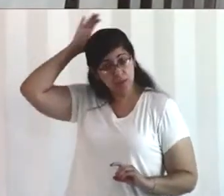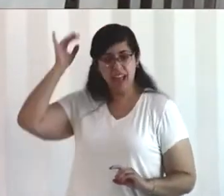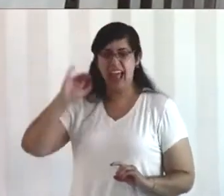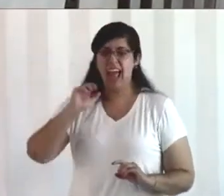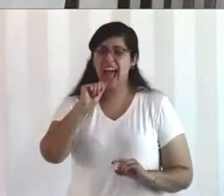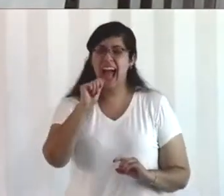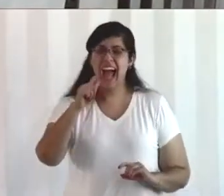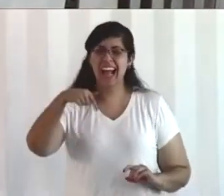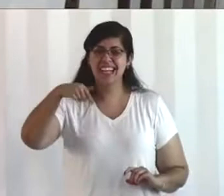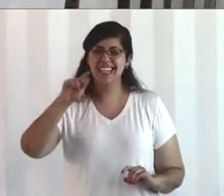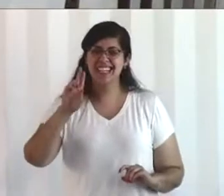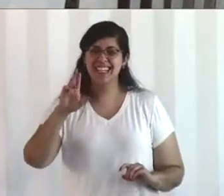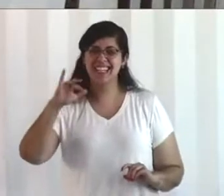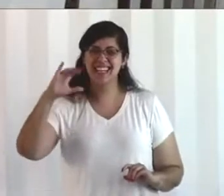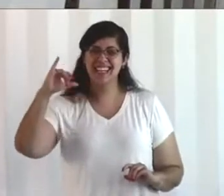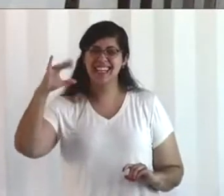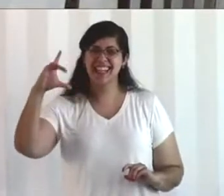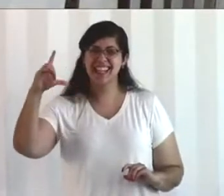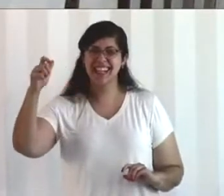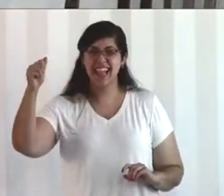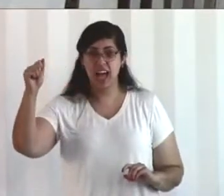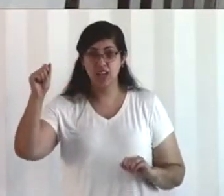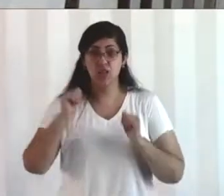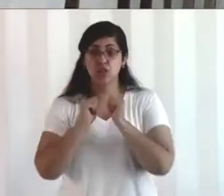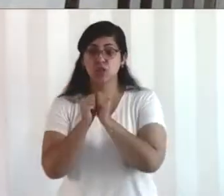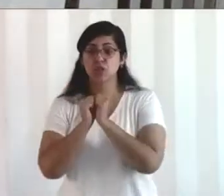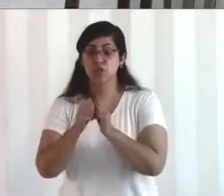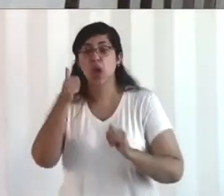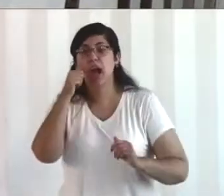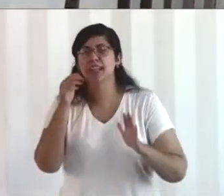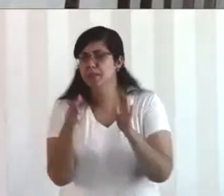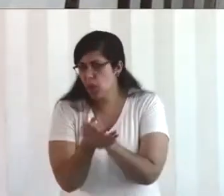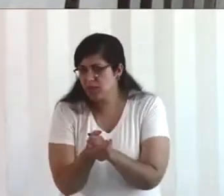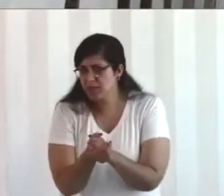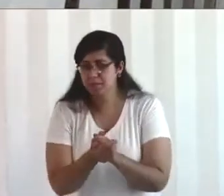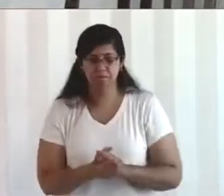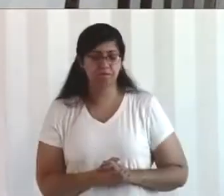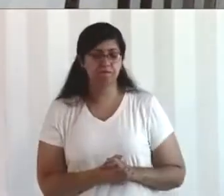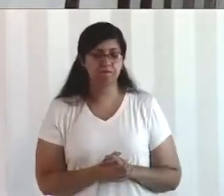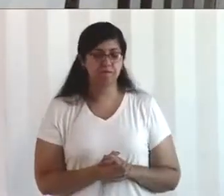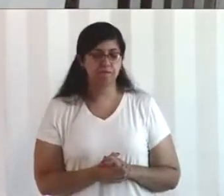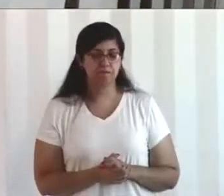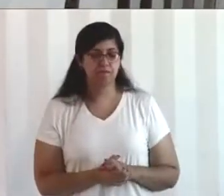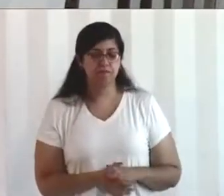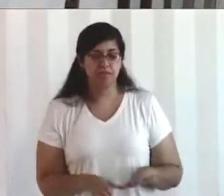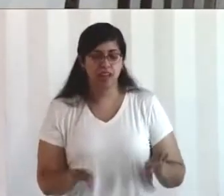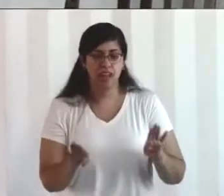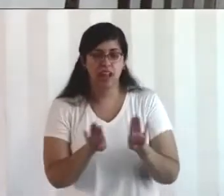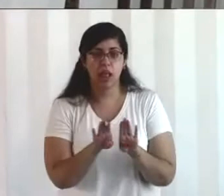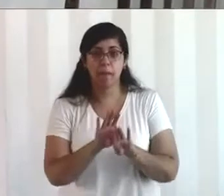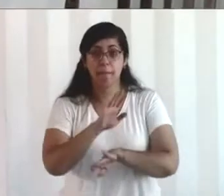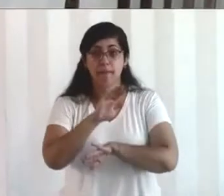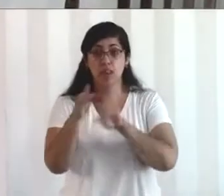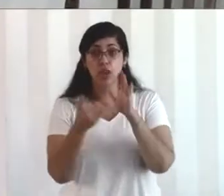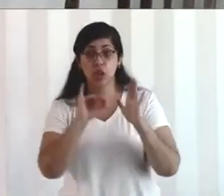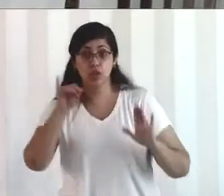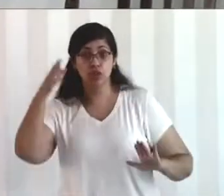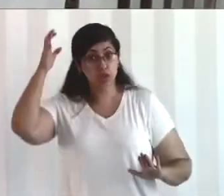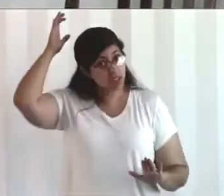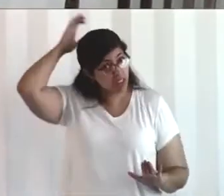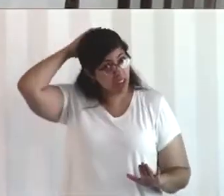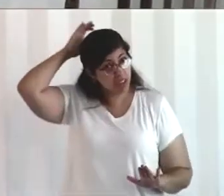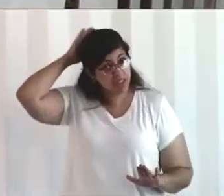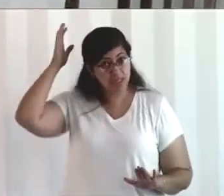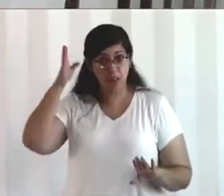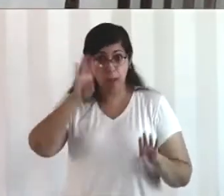da Itália, com Priscila, sua mulher, em vista de ter Cláudio decretado que todos os judeus se retirassem